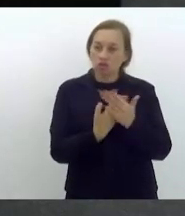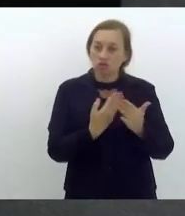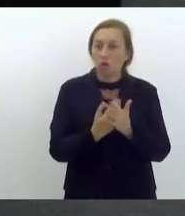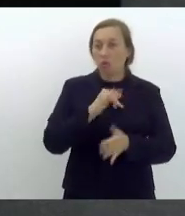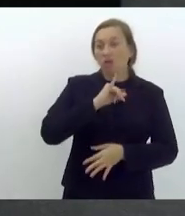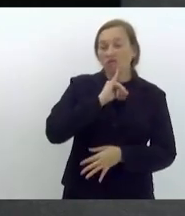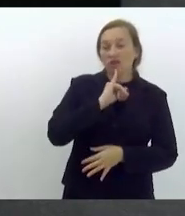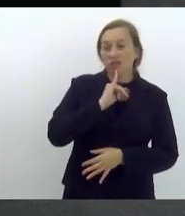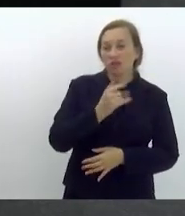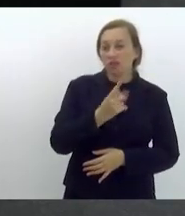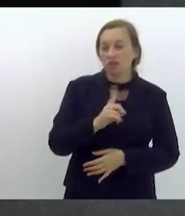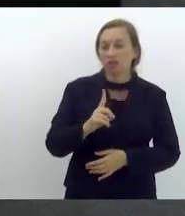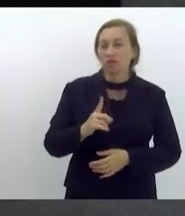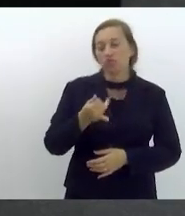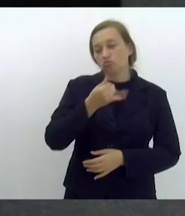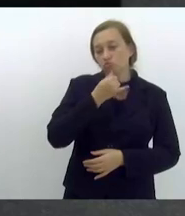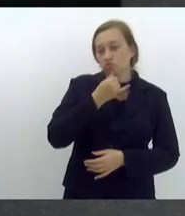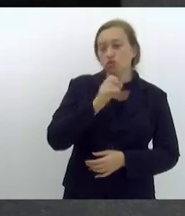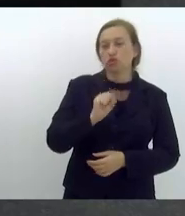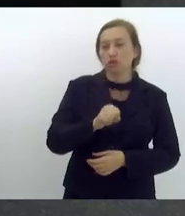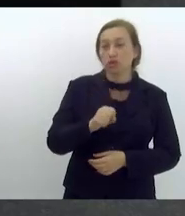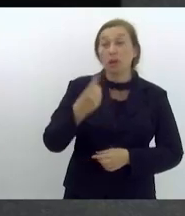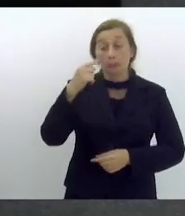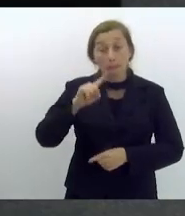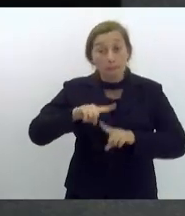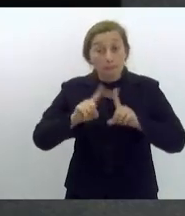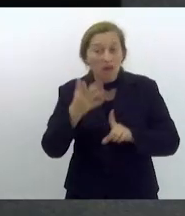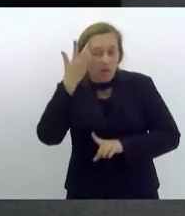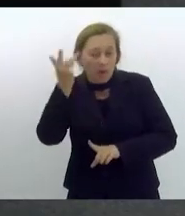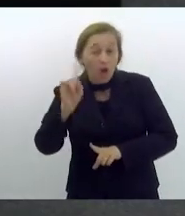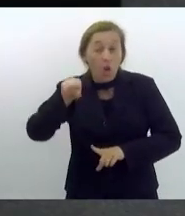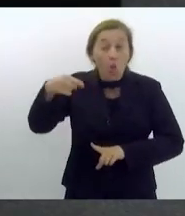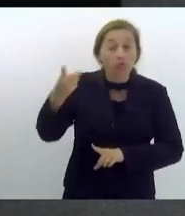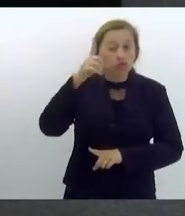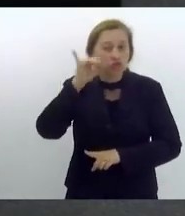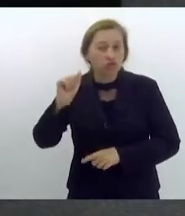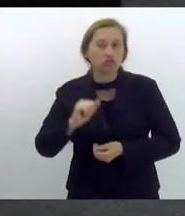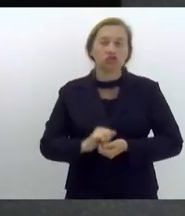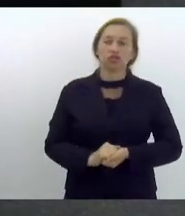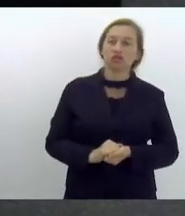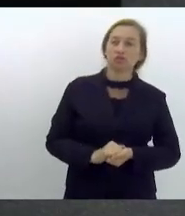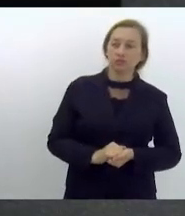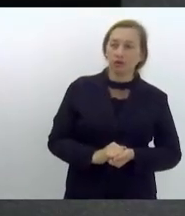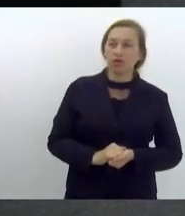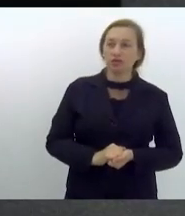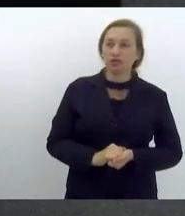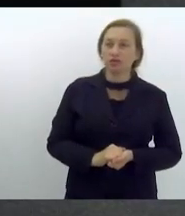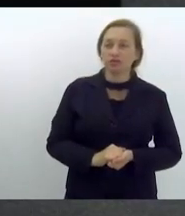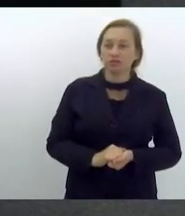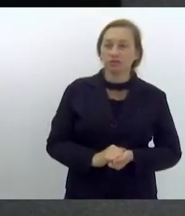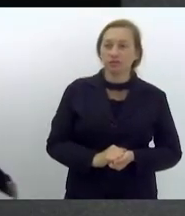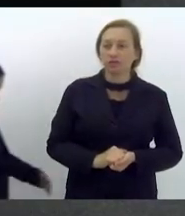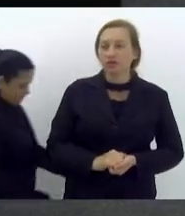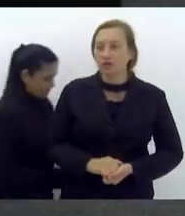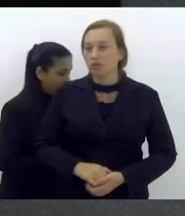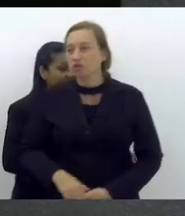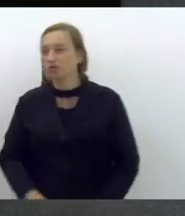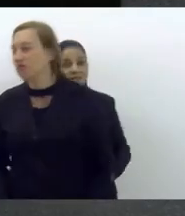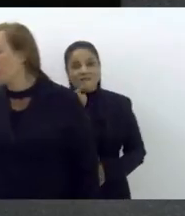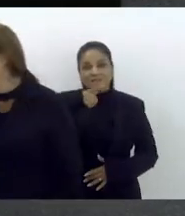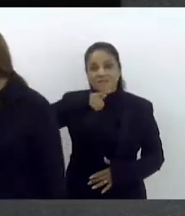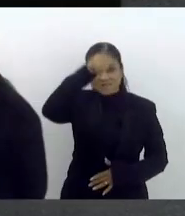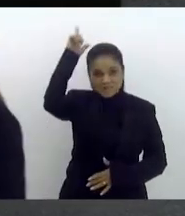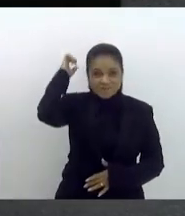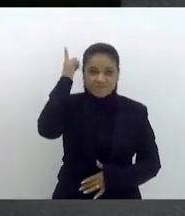foi possível sai daqui chateada assim mas amanhã é outro dia eu costumo dizer deputados Paulo que nós já estamos nessa